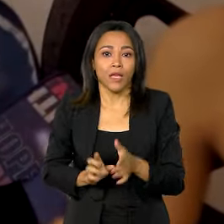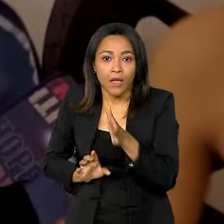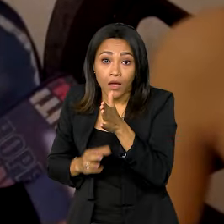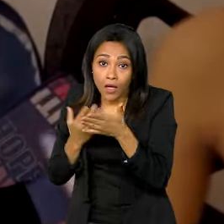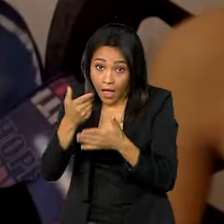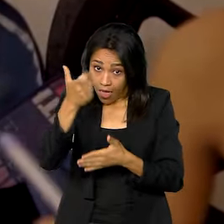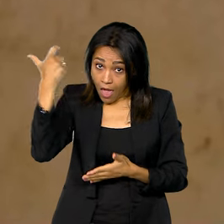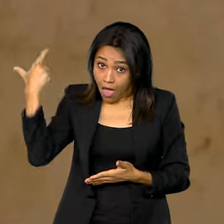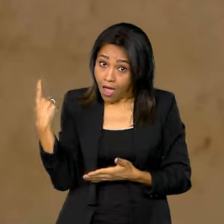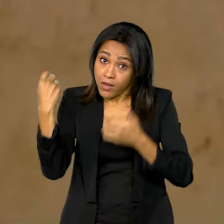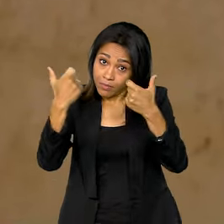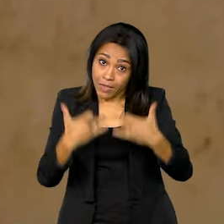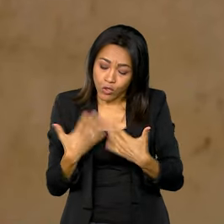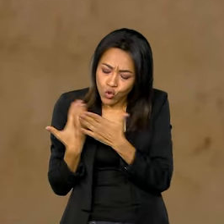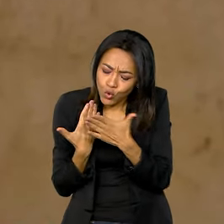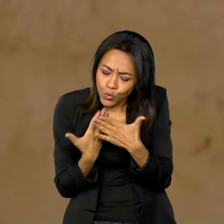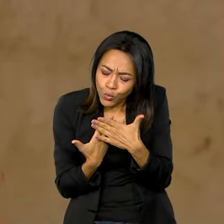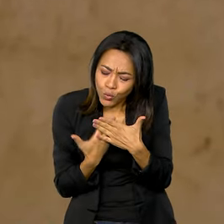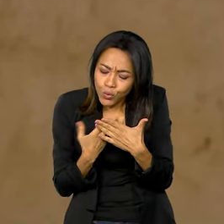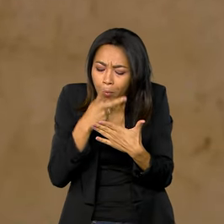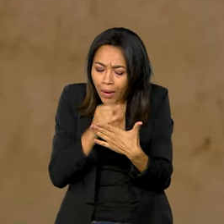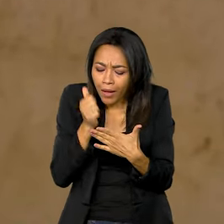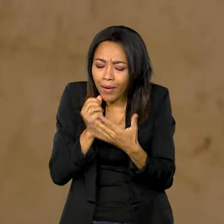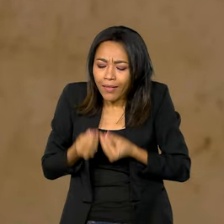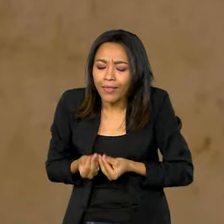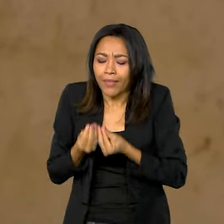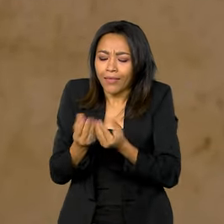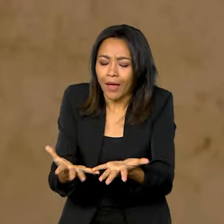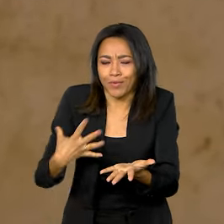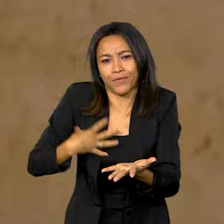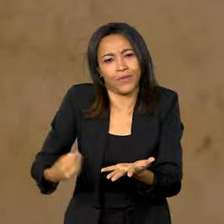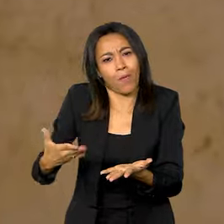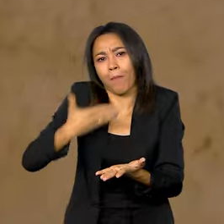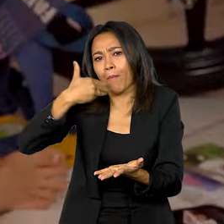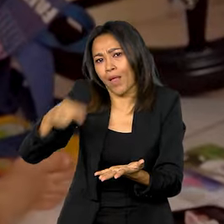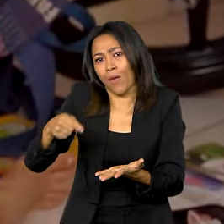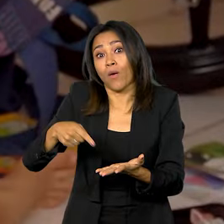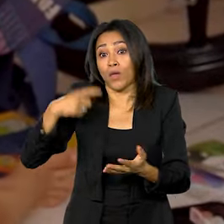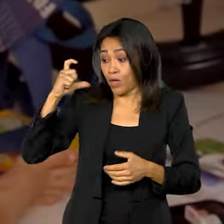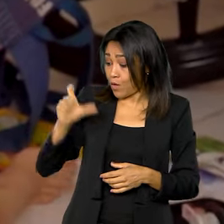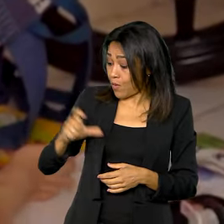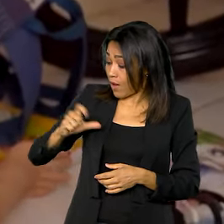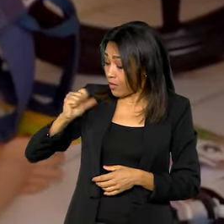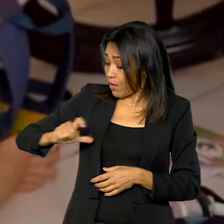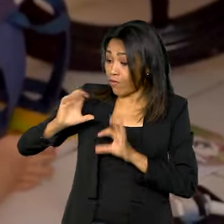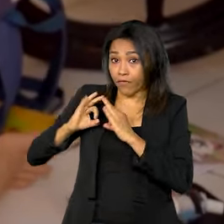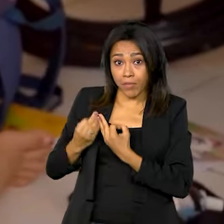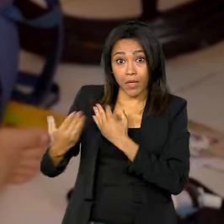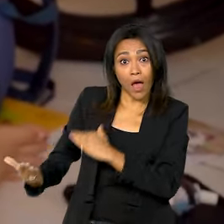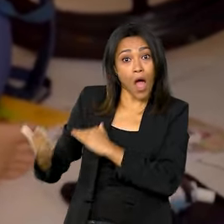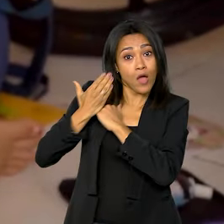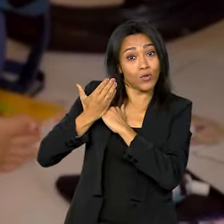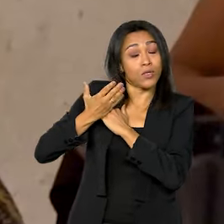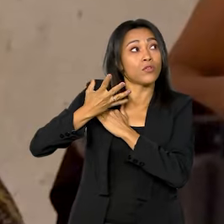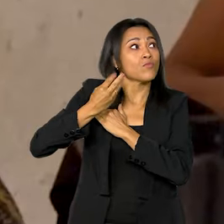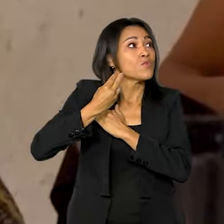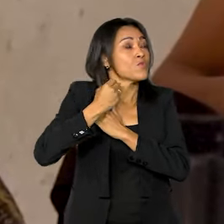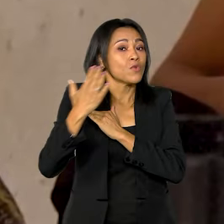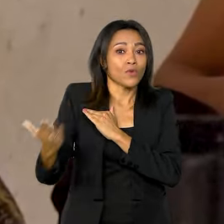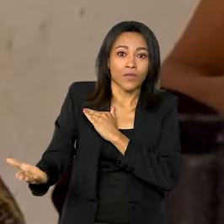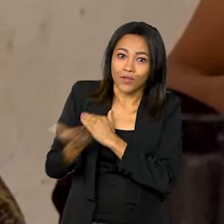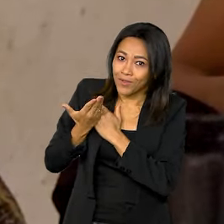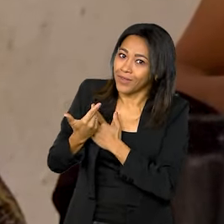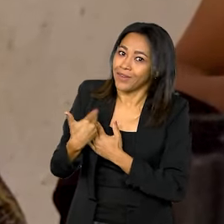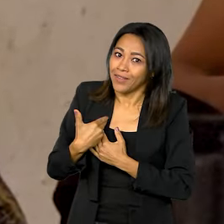estudo é a única coisa que nós pais assim podemos D paraos nossos filhos hoje em dia e o bolsa família tá ajudando e vai ajudar muito